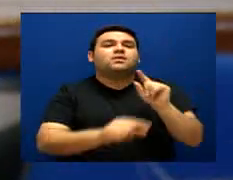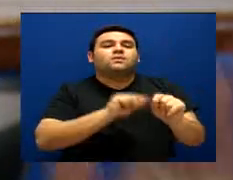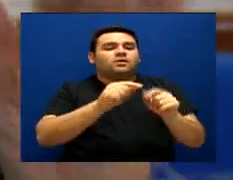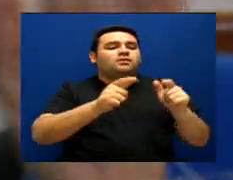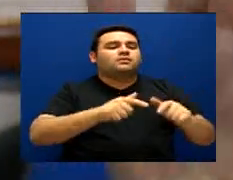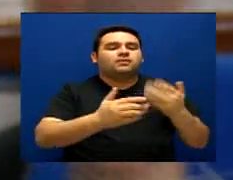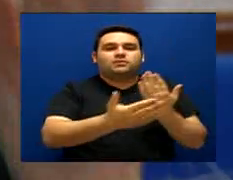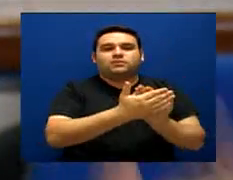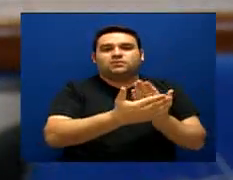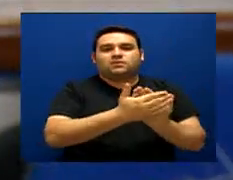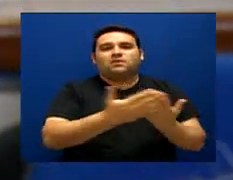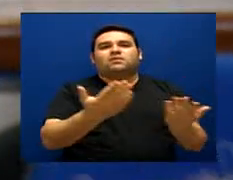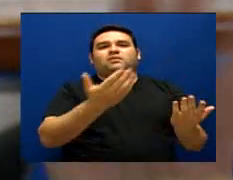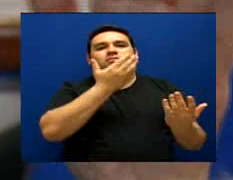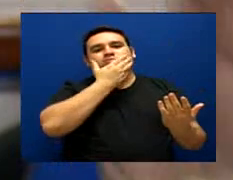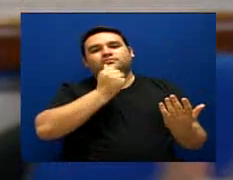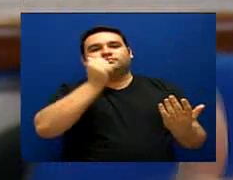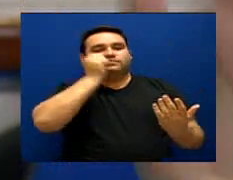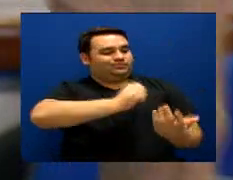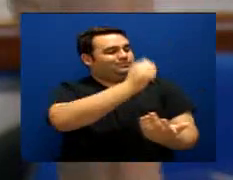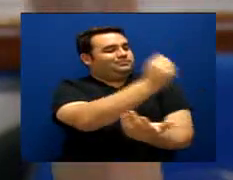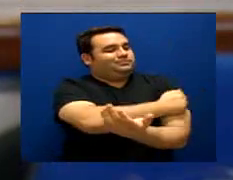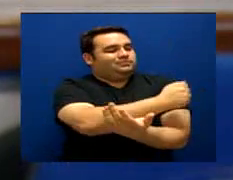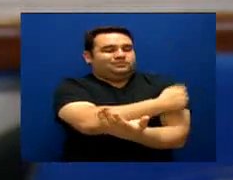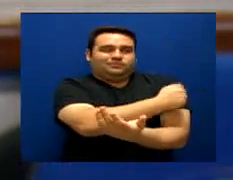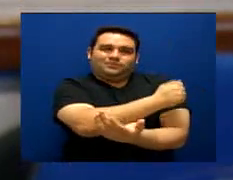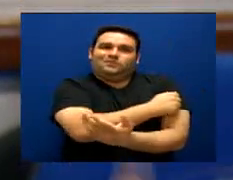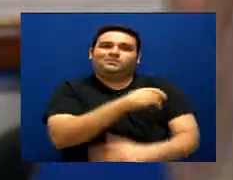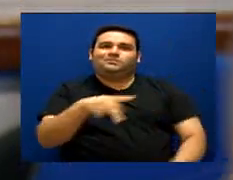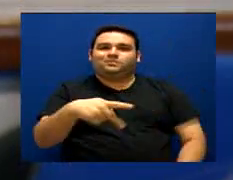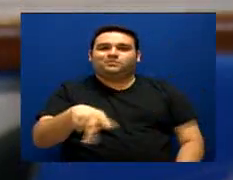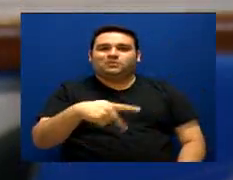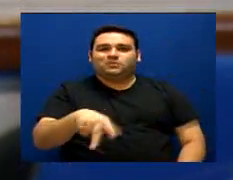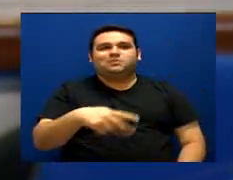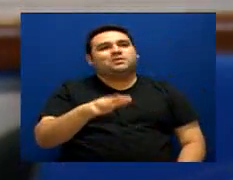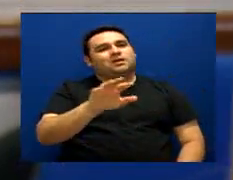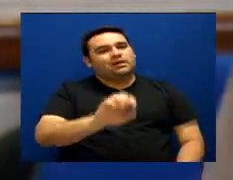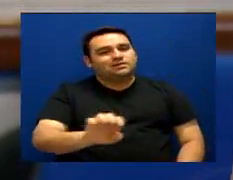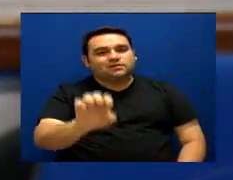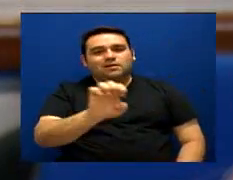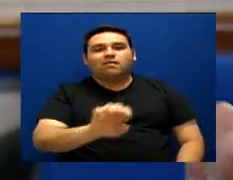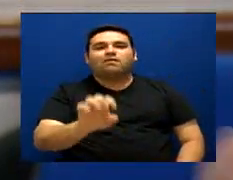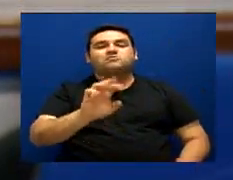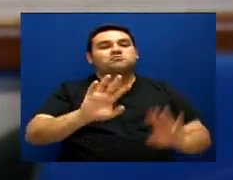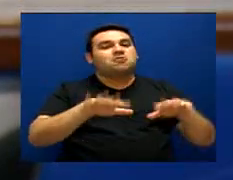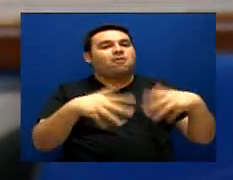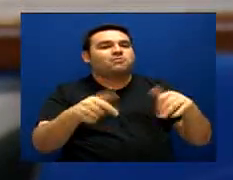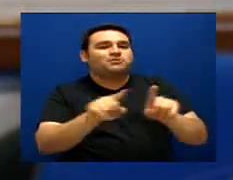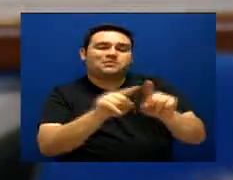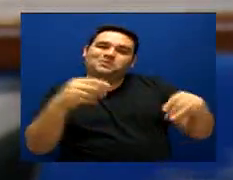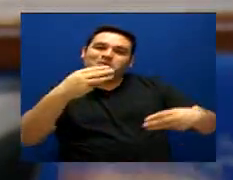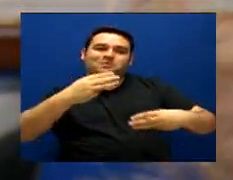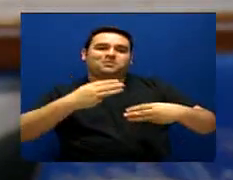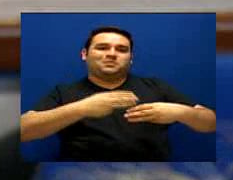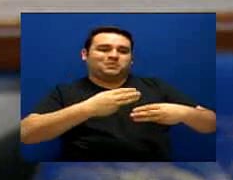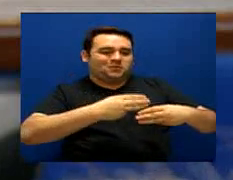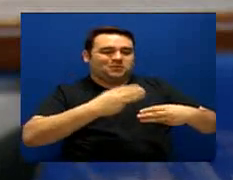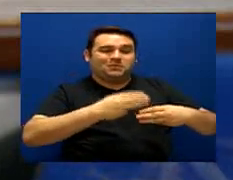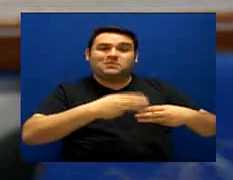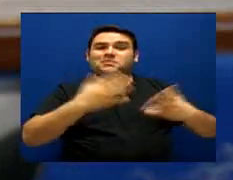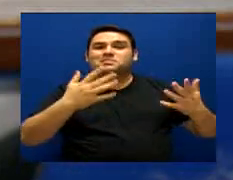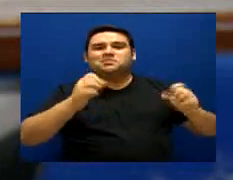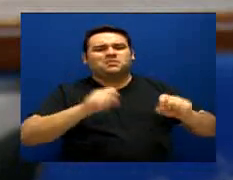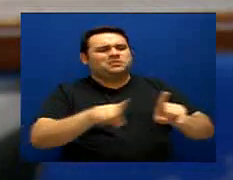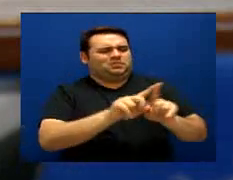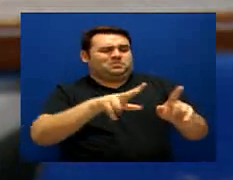escolas, os alunos das escolas, da rede pública estadual, da rede pública municipal, mesmo